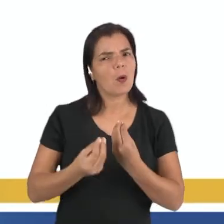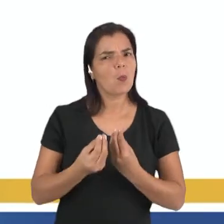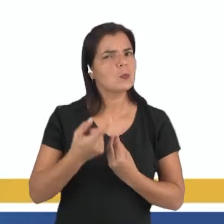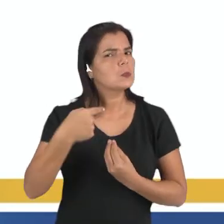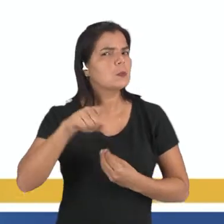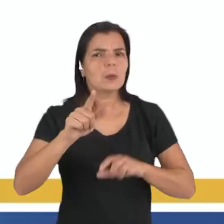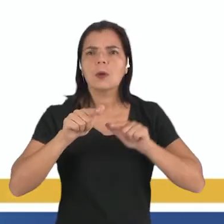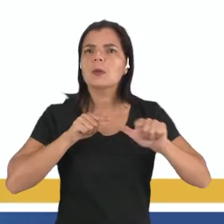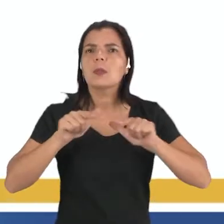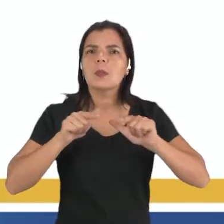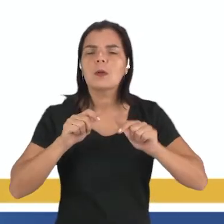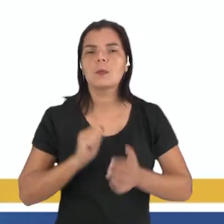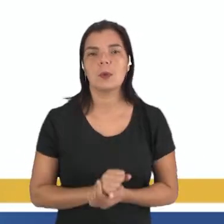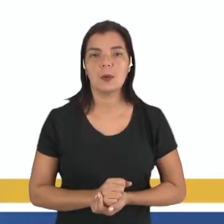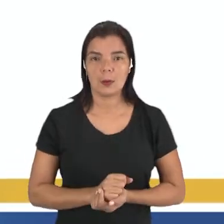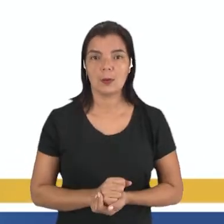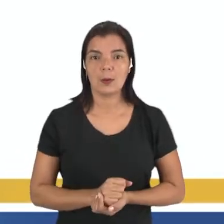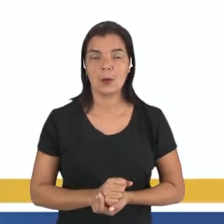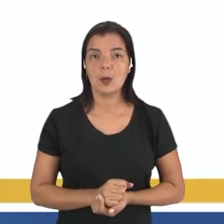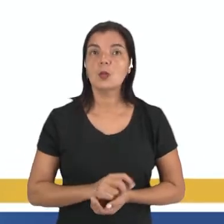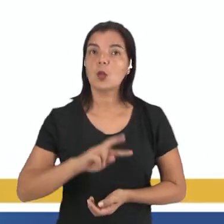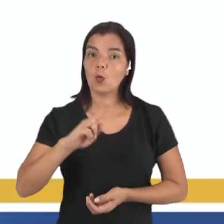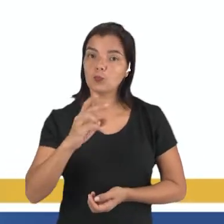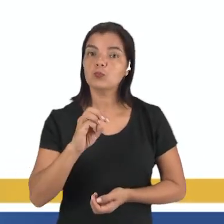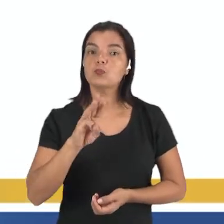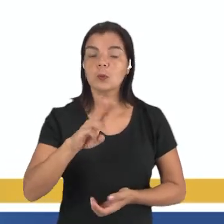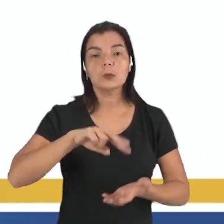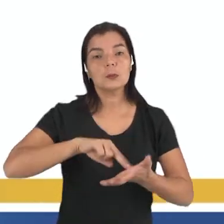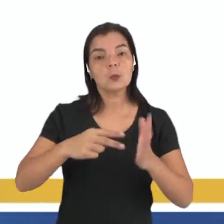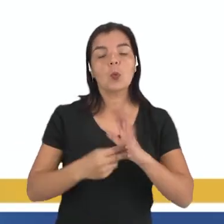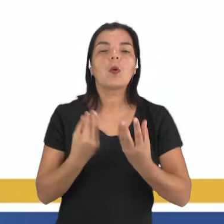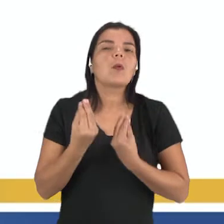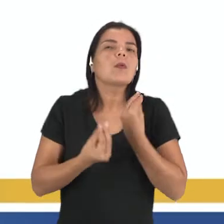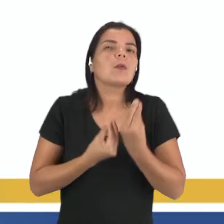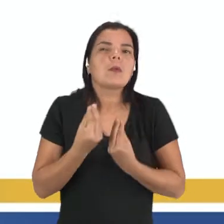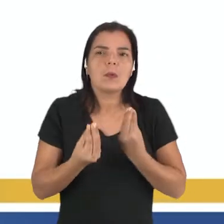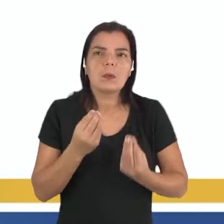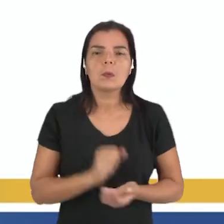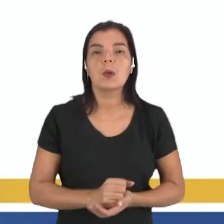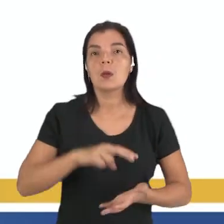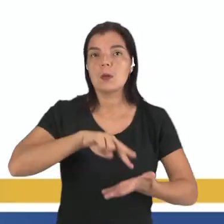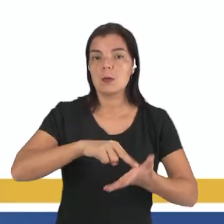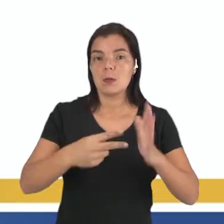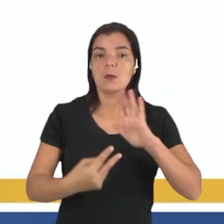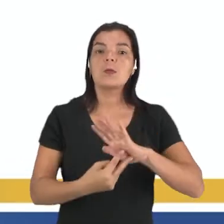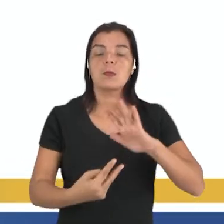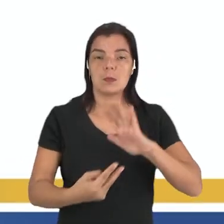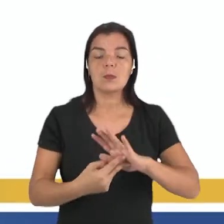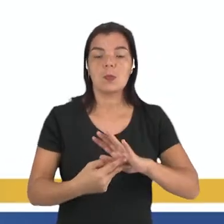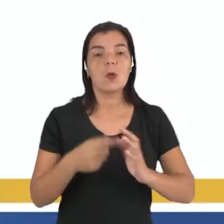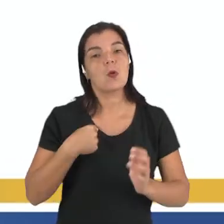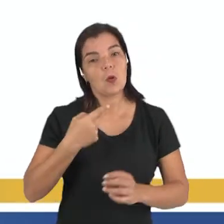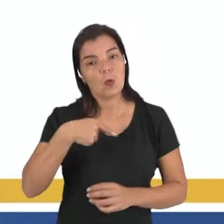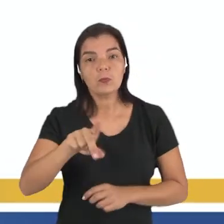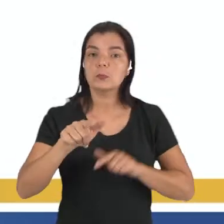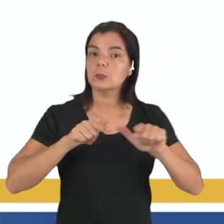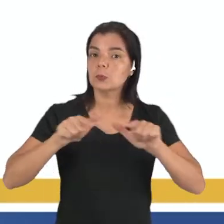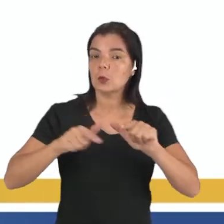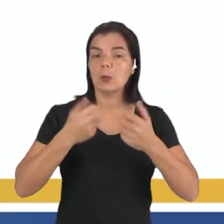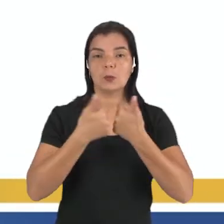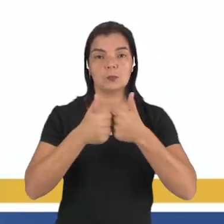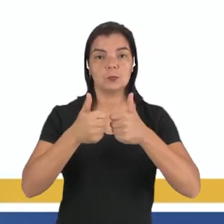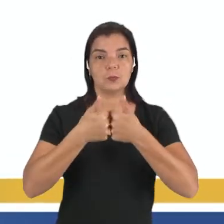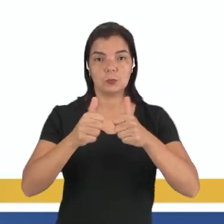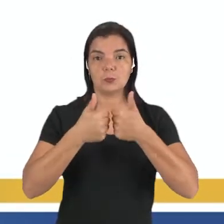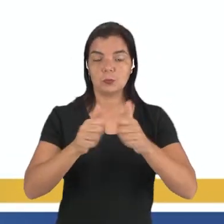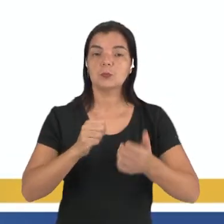o trabalho? A gente usa o how nesse caso porque significa como. I go to work by bus. Eu vou para o trabalho de